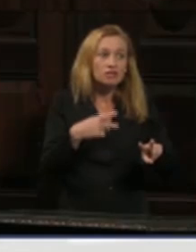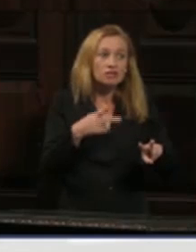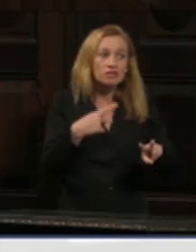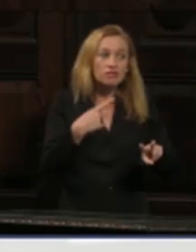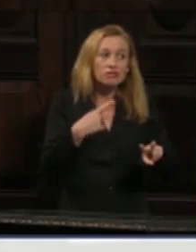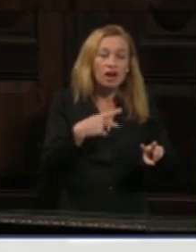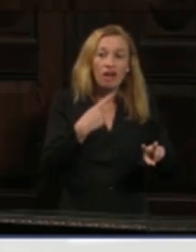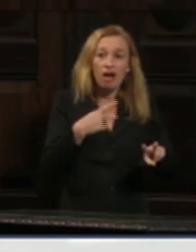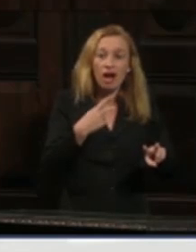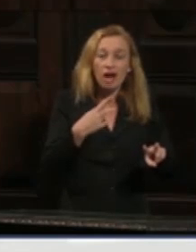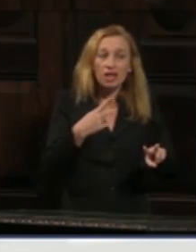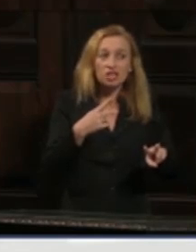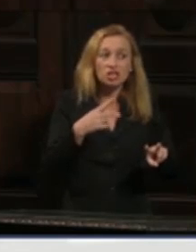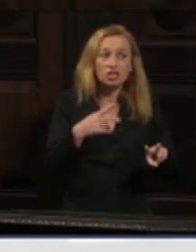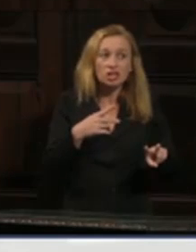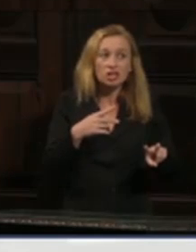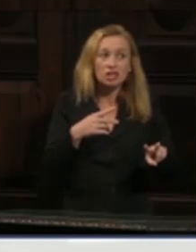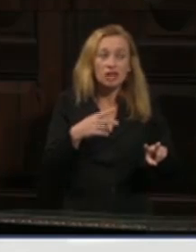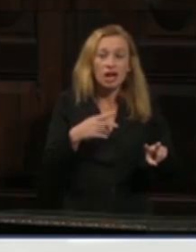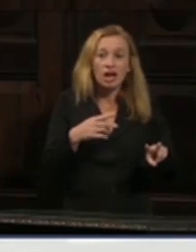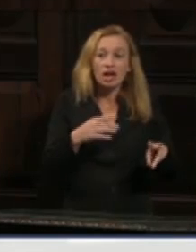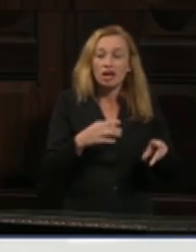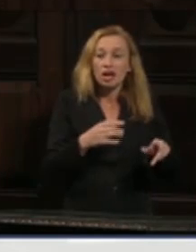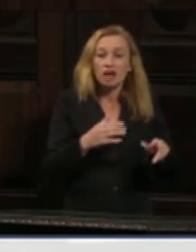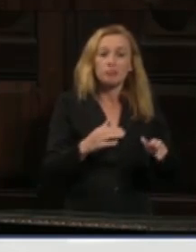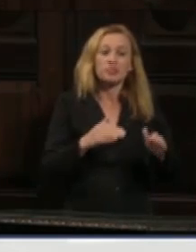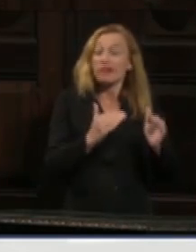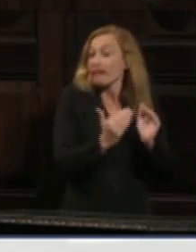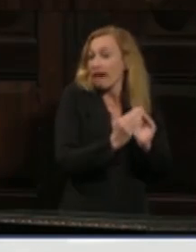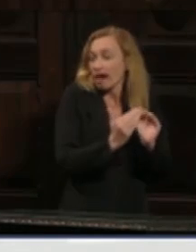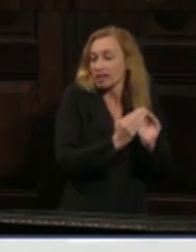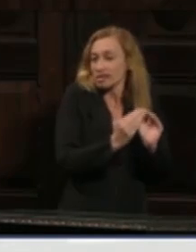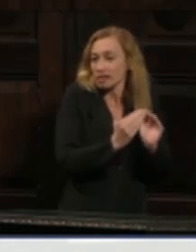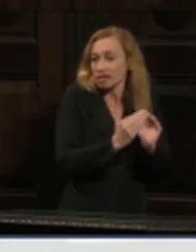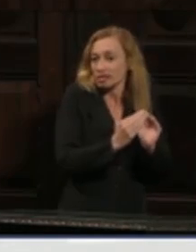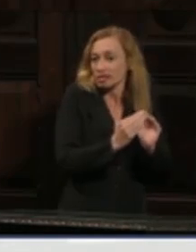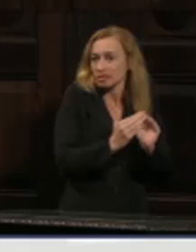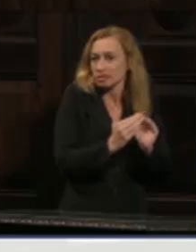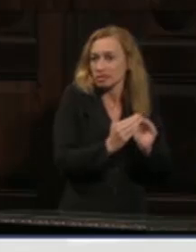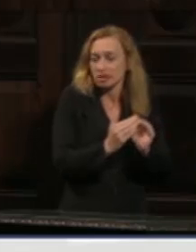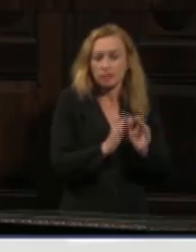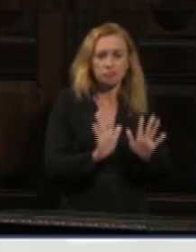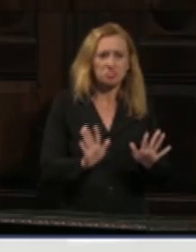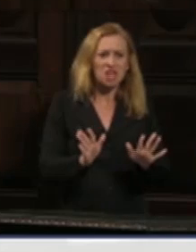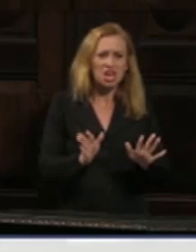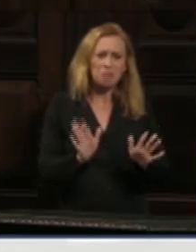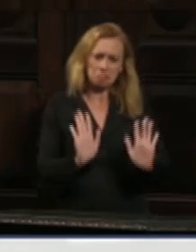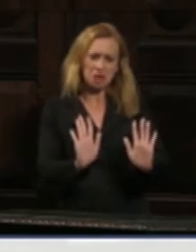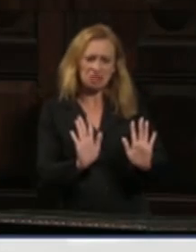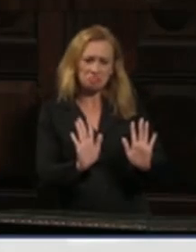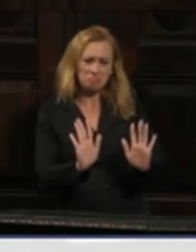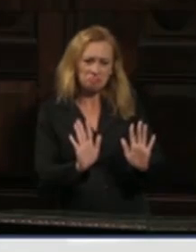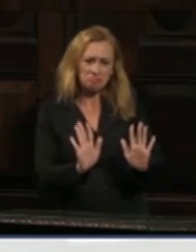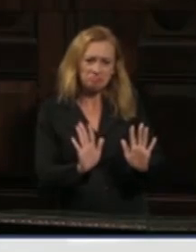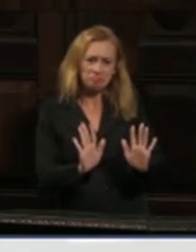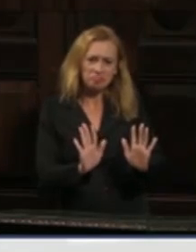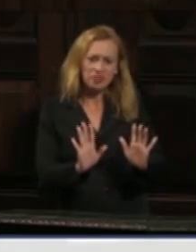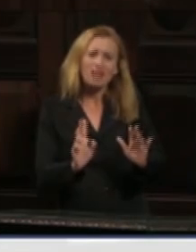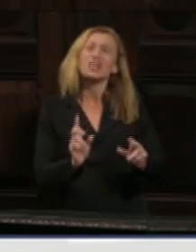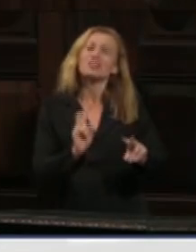preso, se tiver doente, ele vai requerer ao juiz